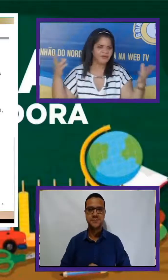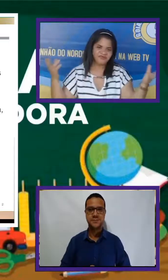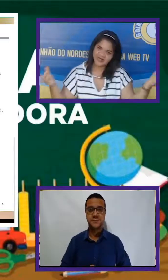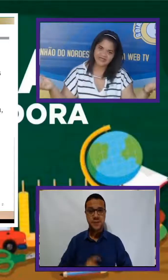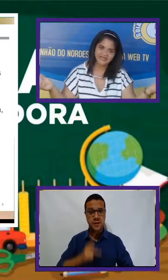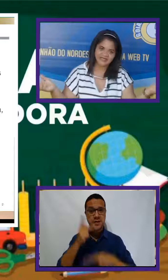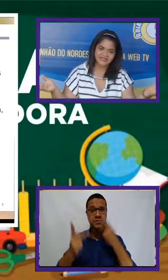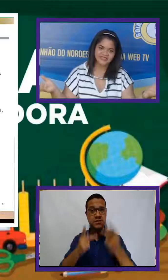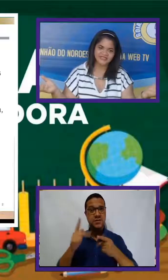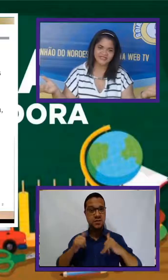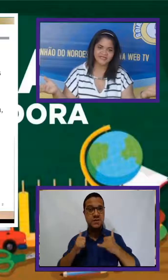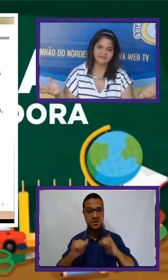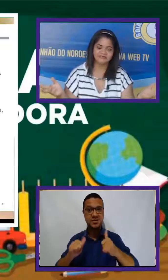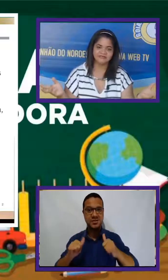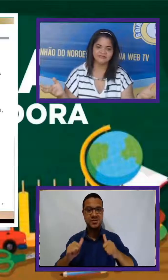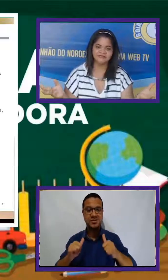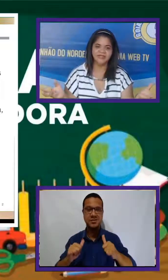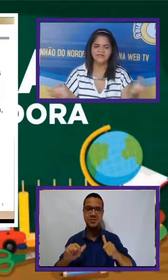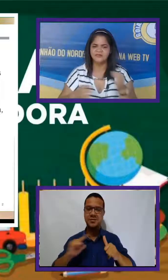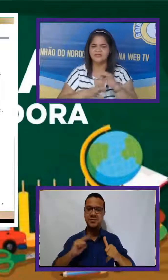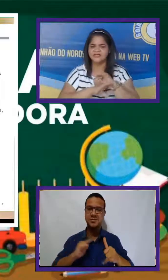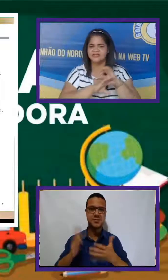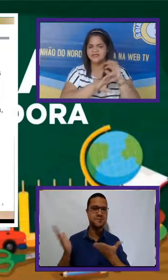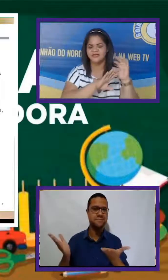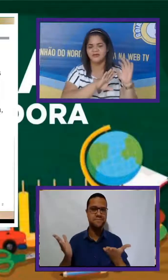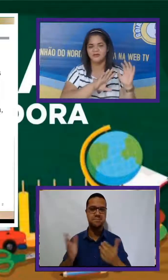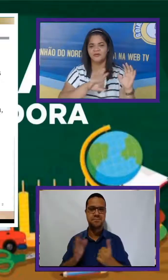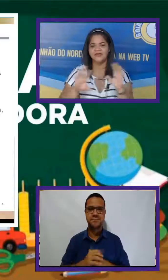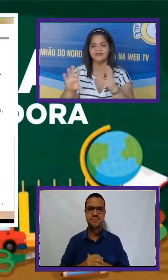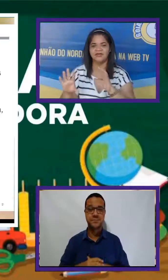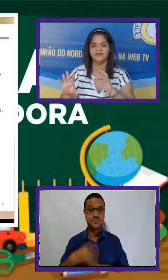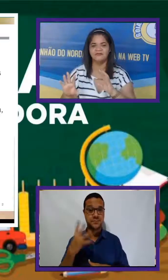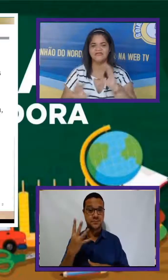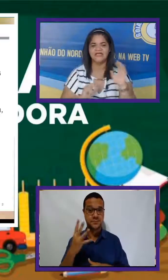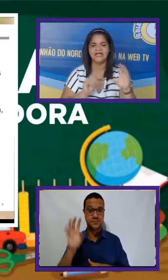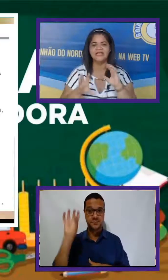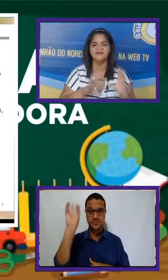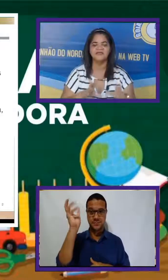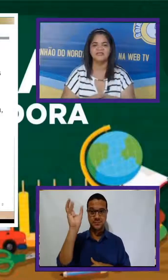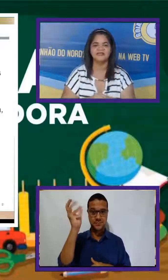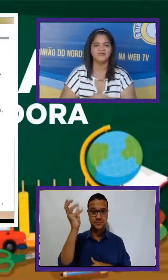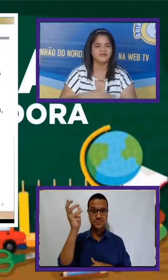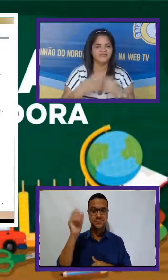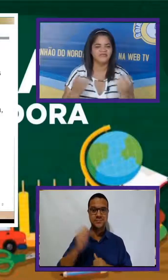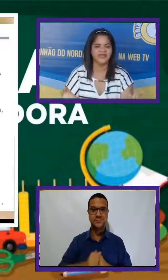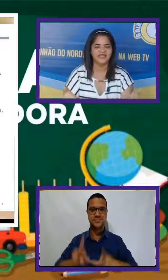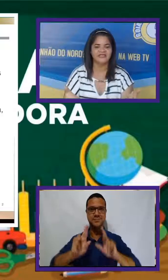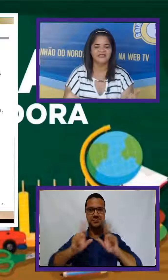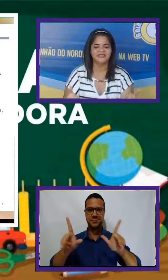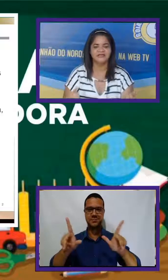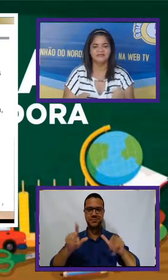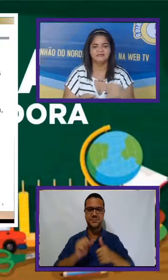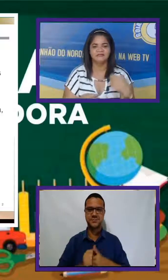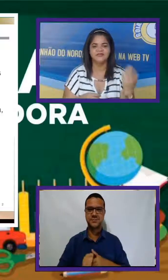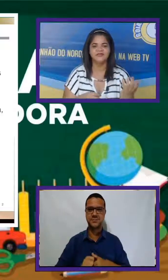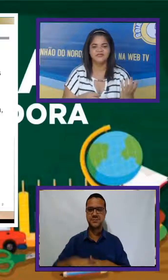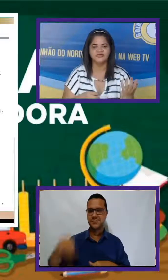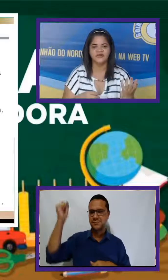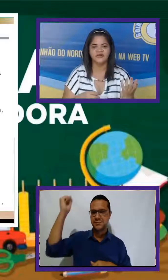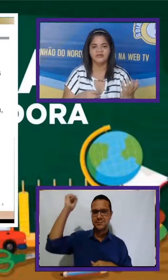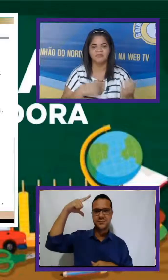E por falar em energia Temos assim Quatro lâmpadas E cada uma Cheia de uma coisa Diferente